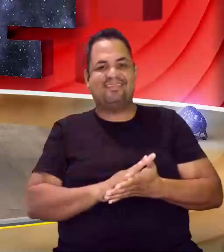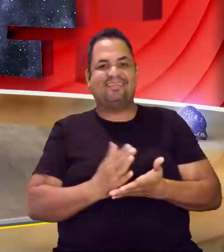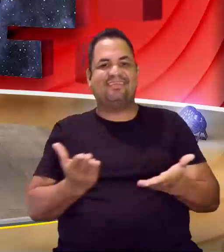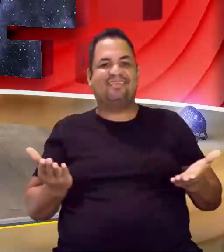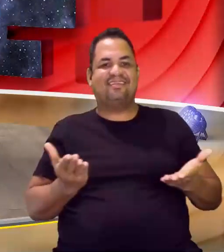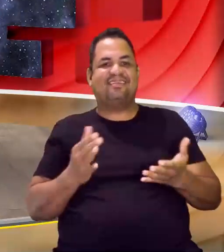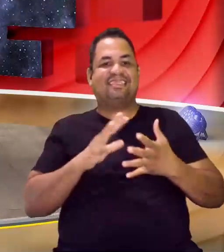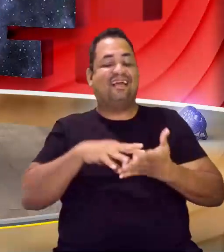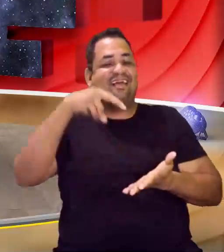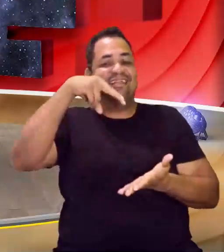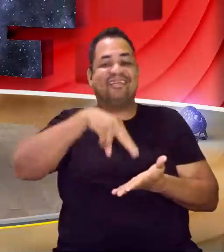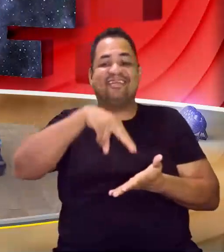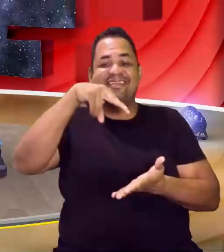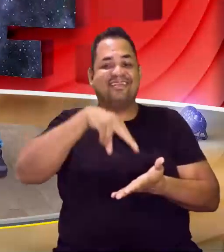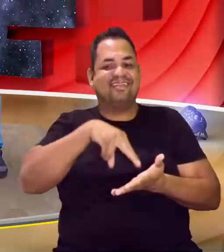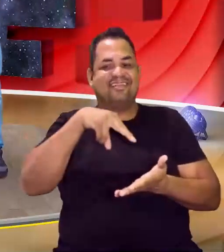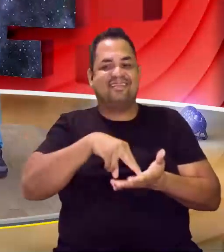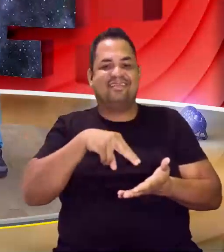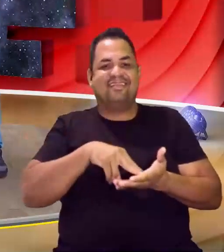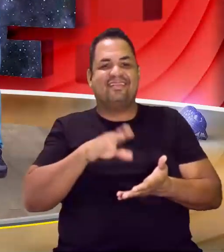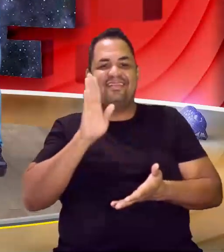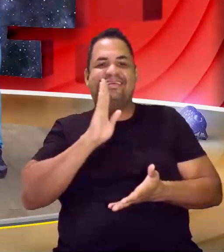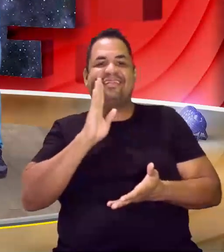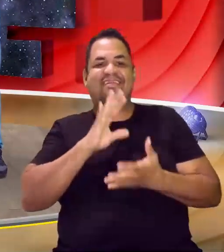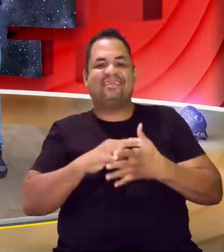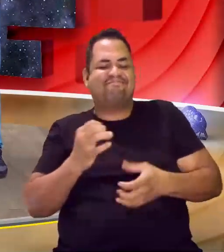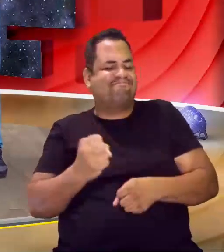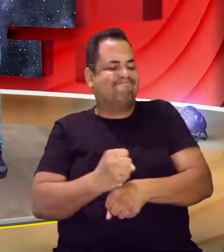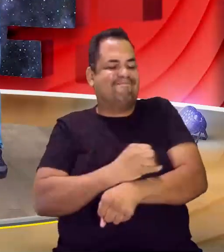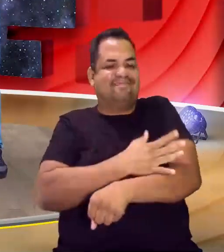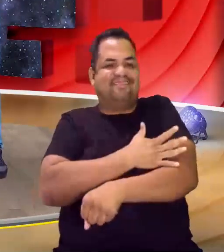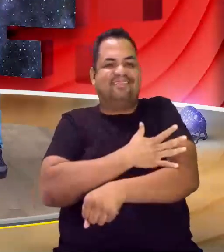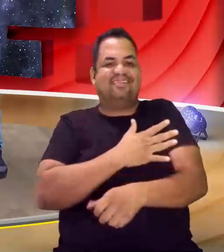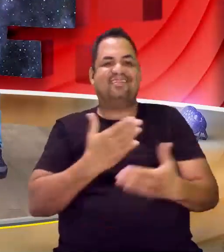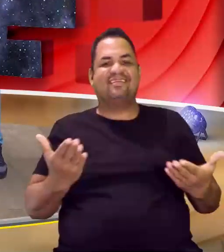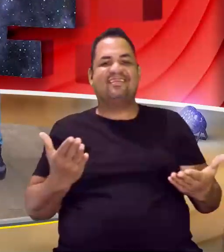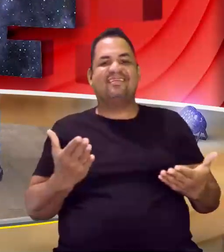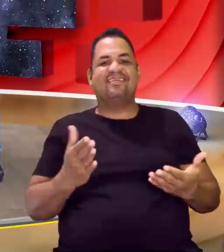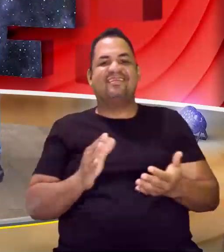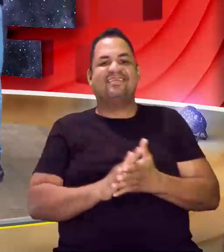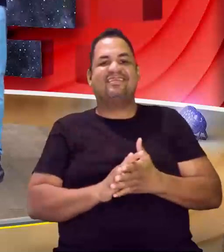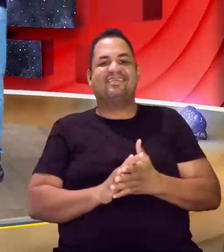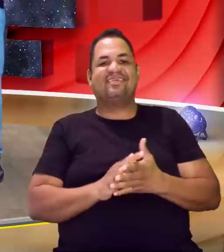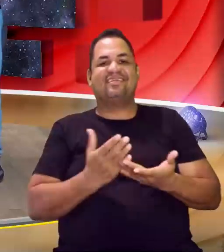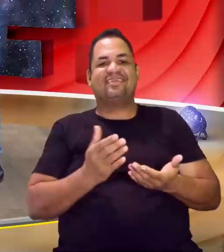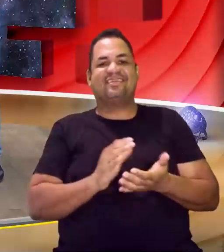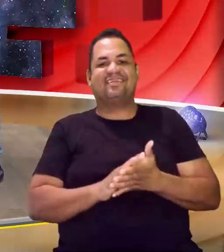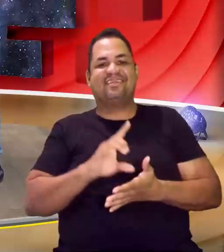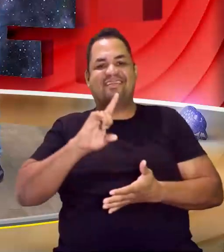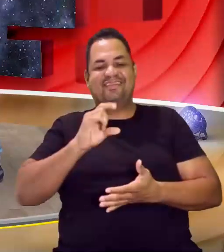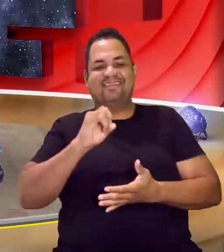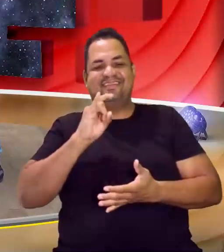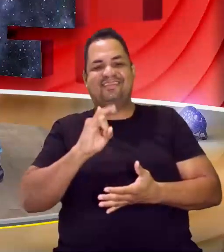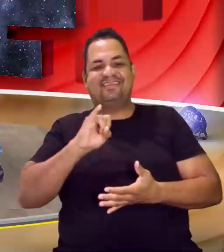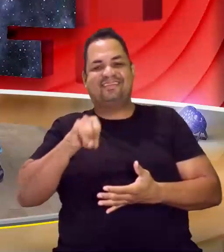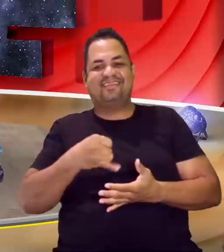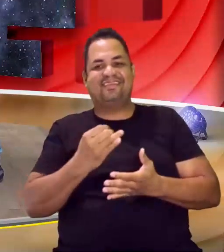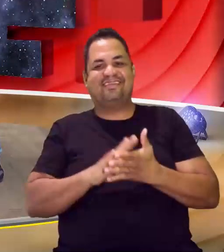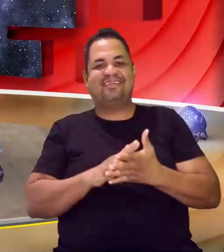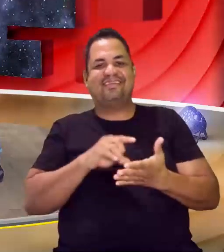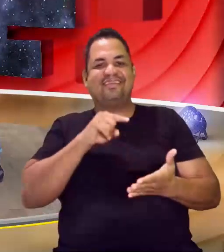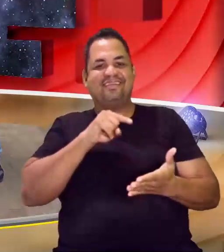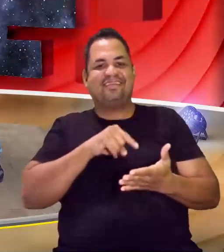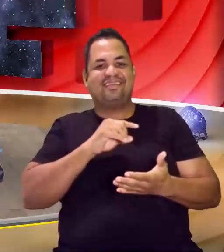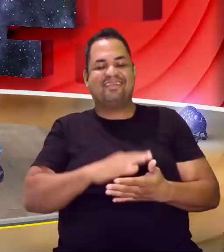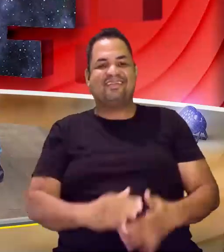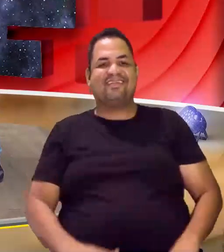na alegria, gente. É muito, muito legal. É muita emoção aqui quando o DJ aperta o play aqui, né? DJ,